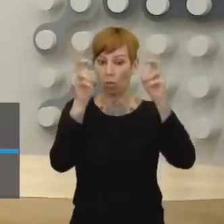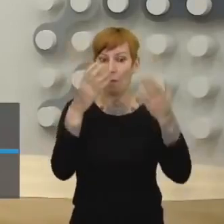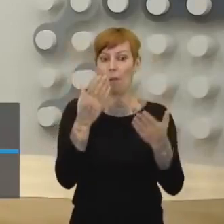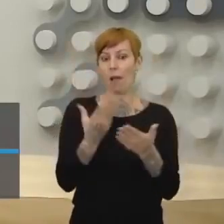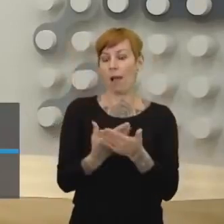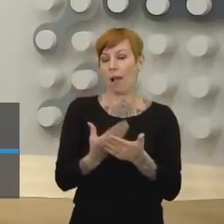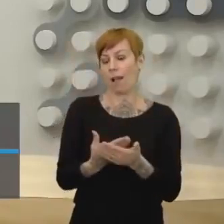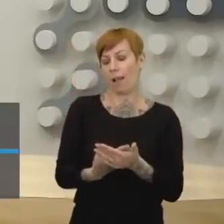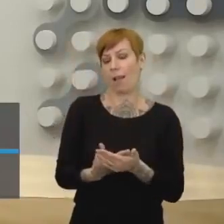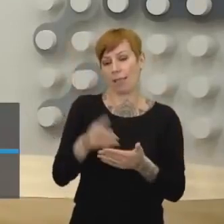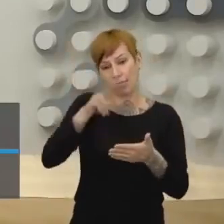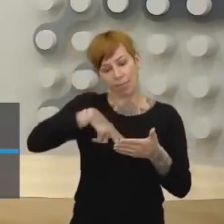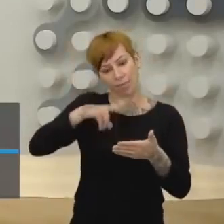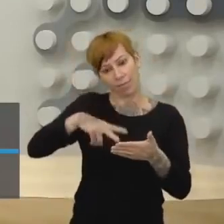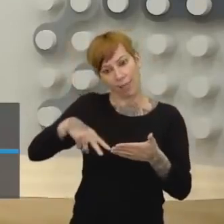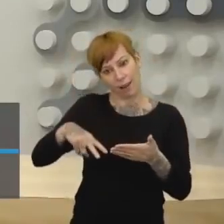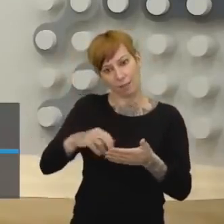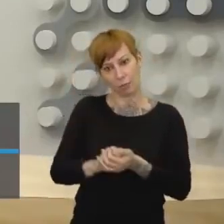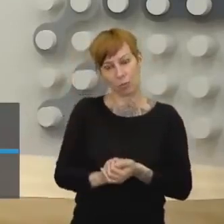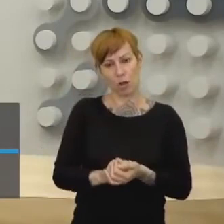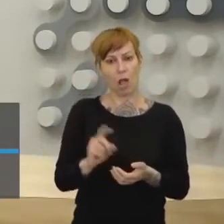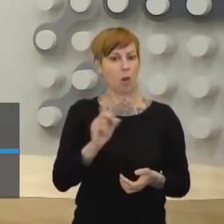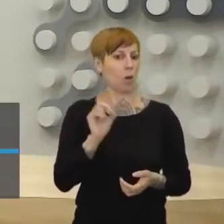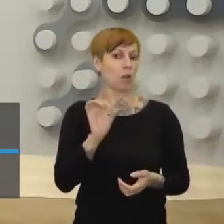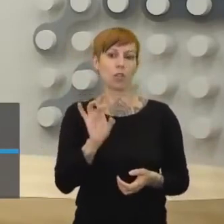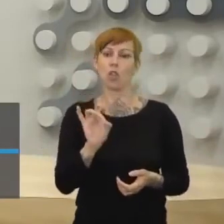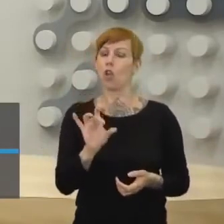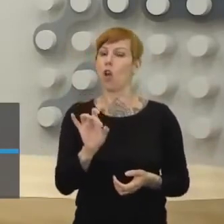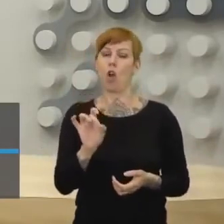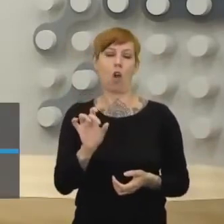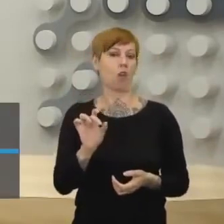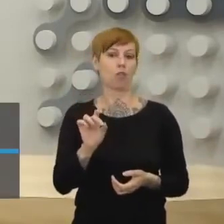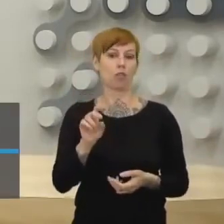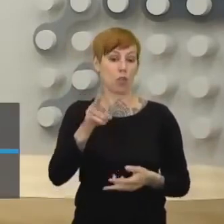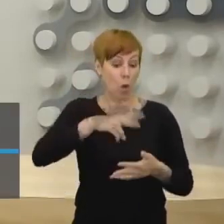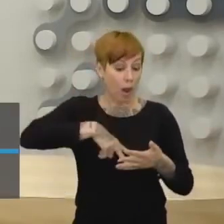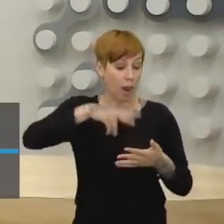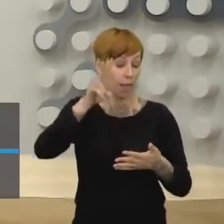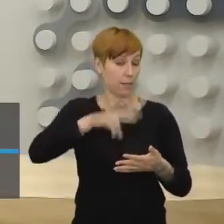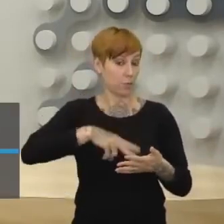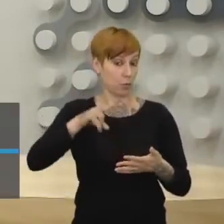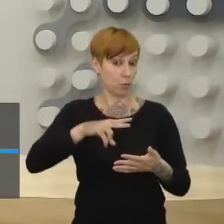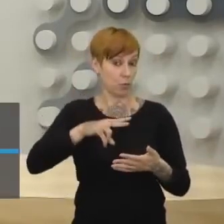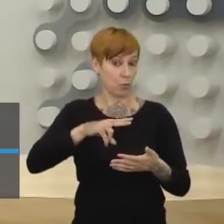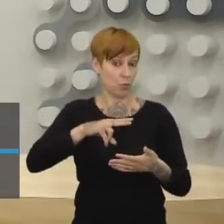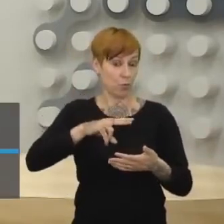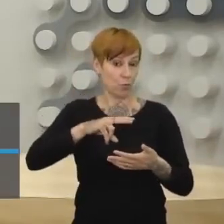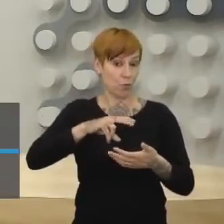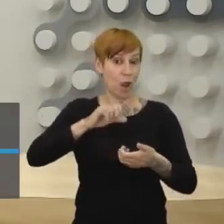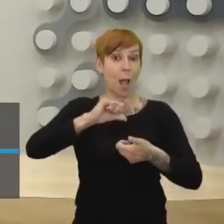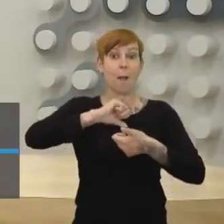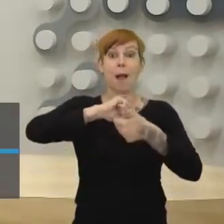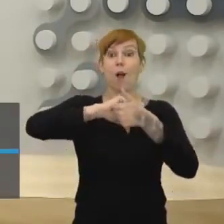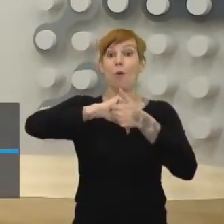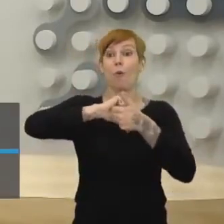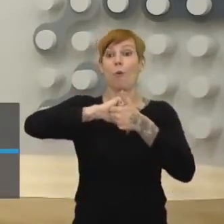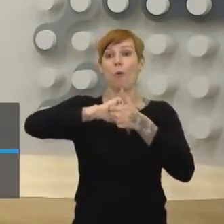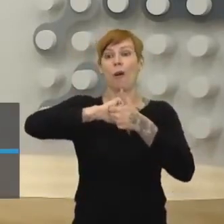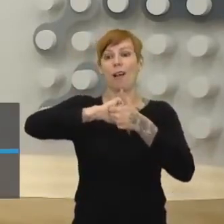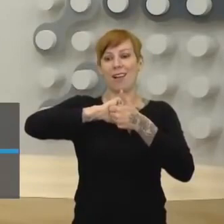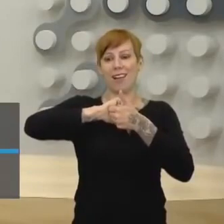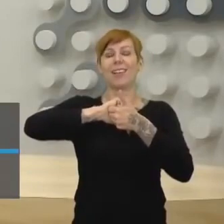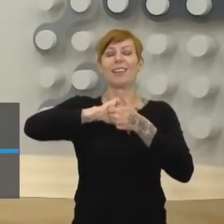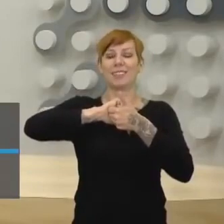vai avançar. A gente não vai ficar só na leitura, mas a qualidade dessa leitura, que é o texto de